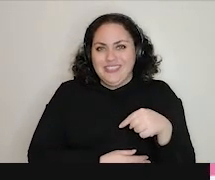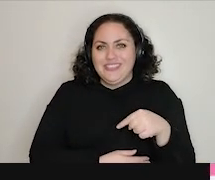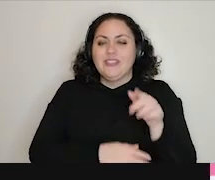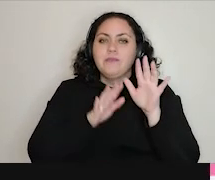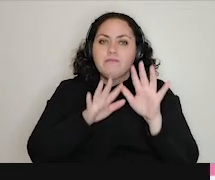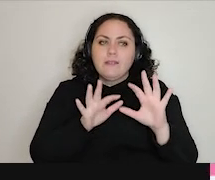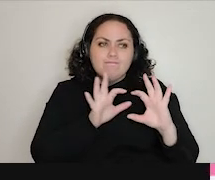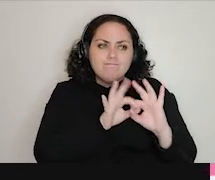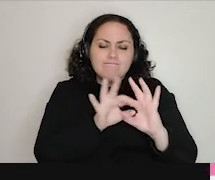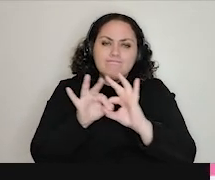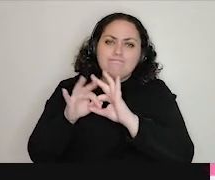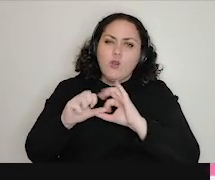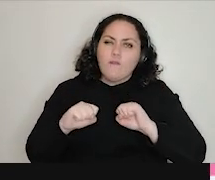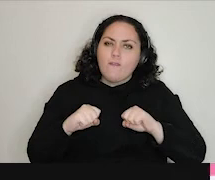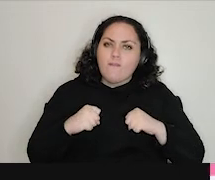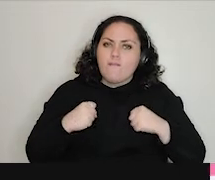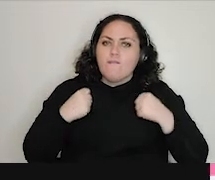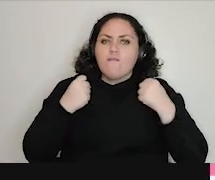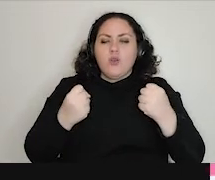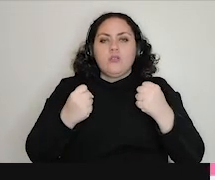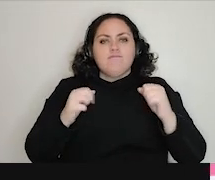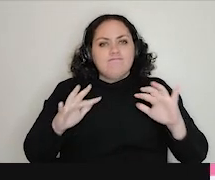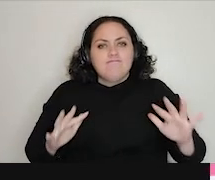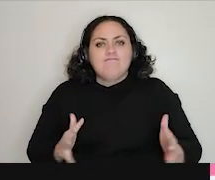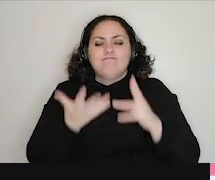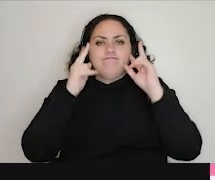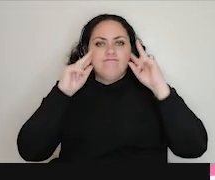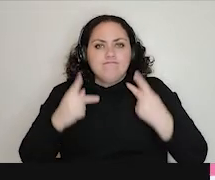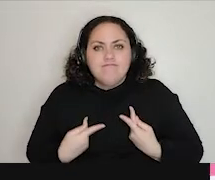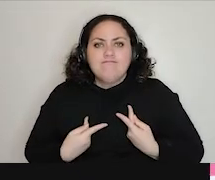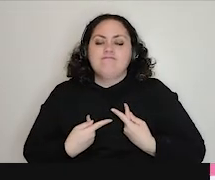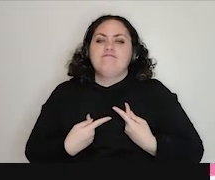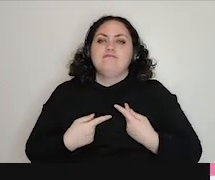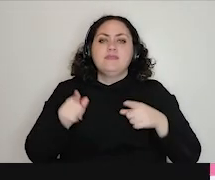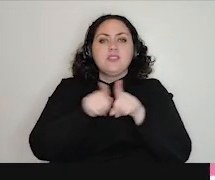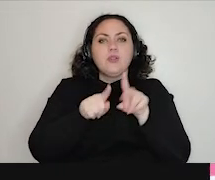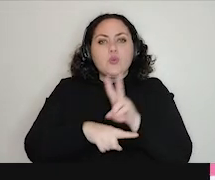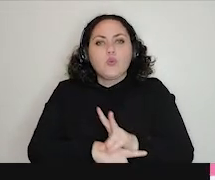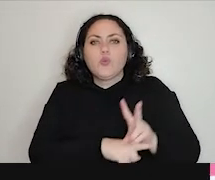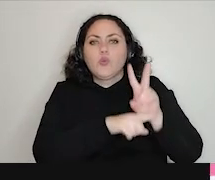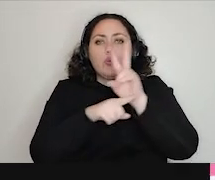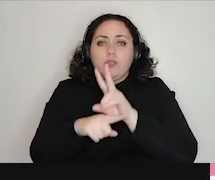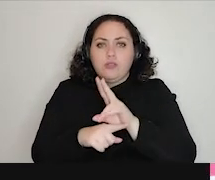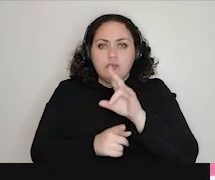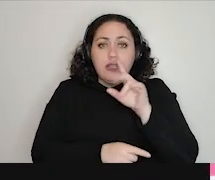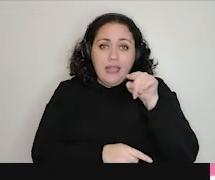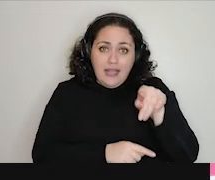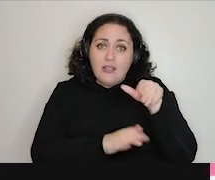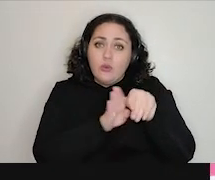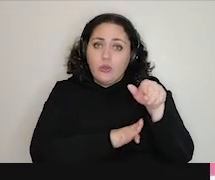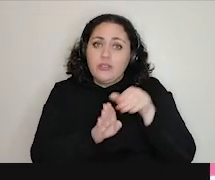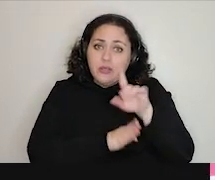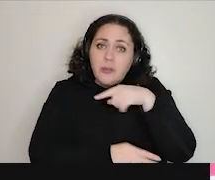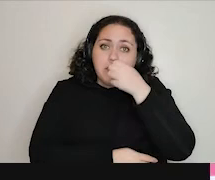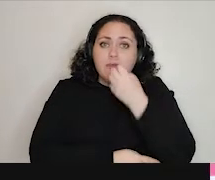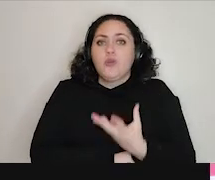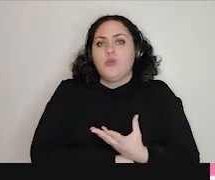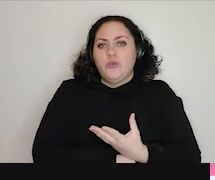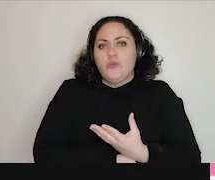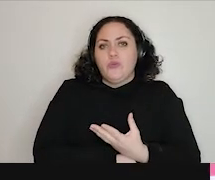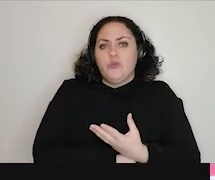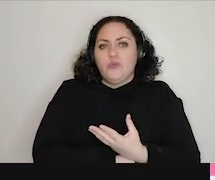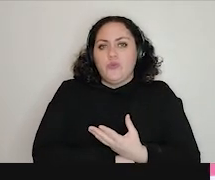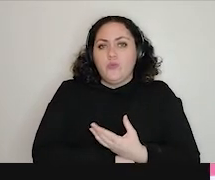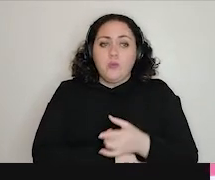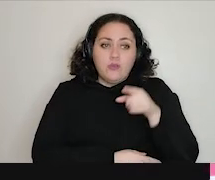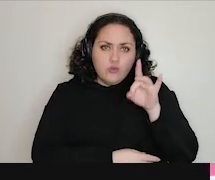mas somando forças e multiplicando essas questões de humanização, de cuidado que extrapolam, inclusive, essas orientações, elas são